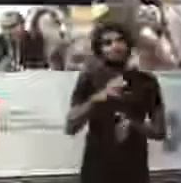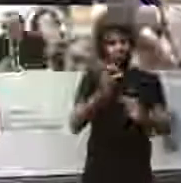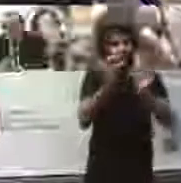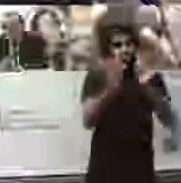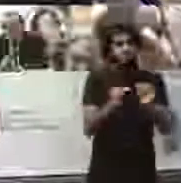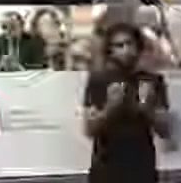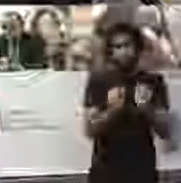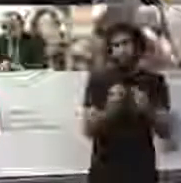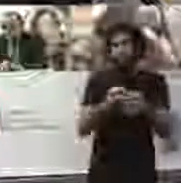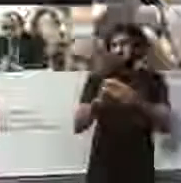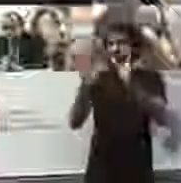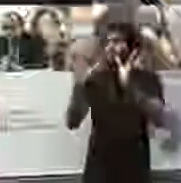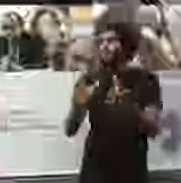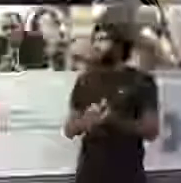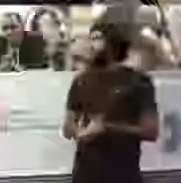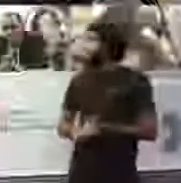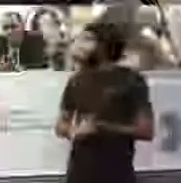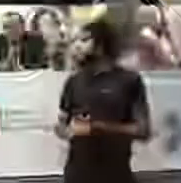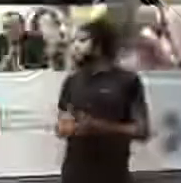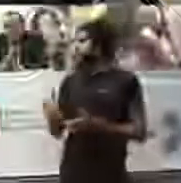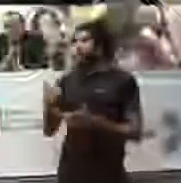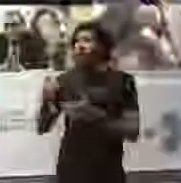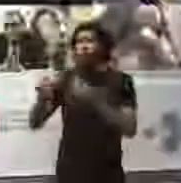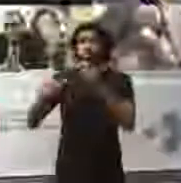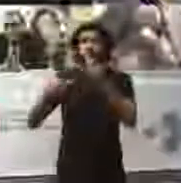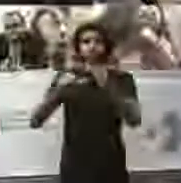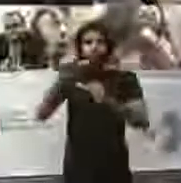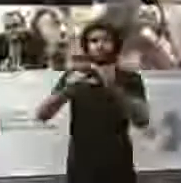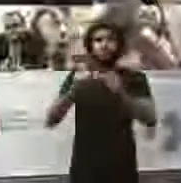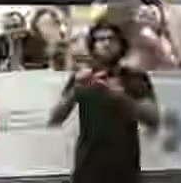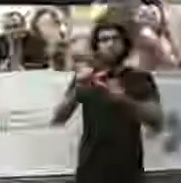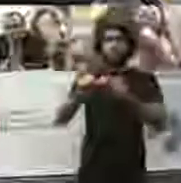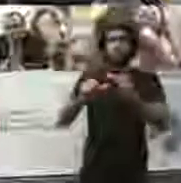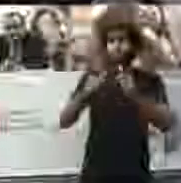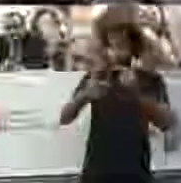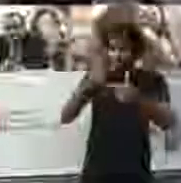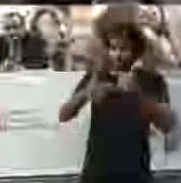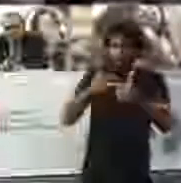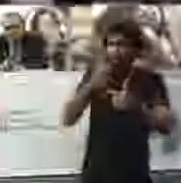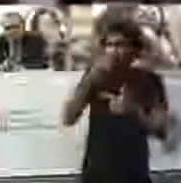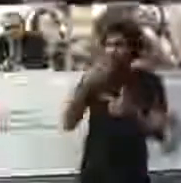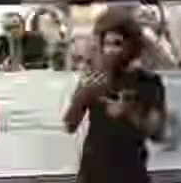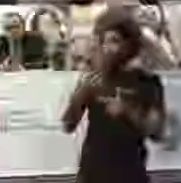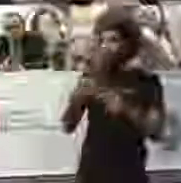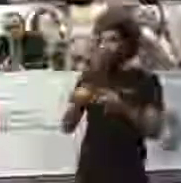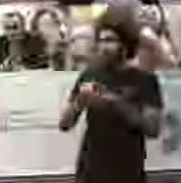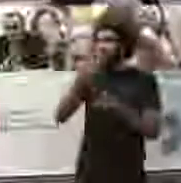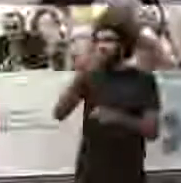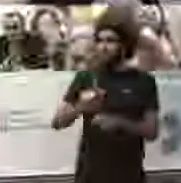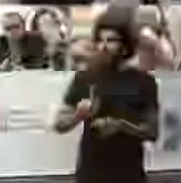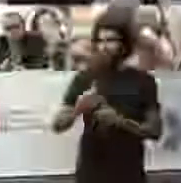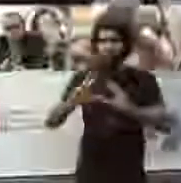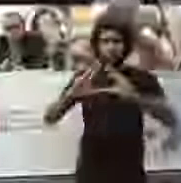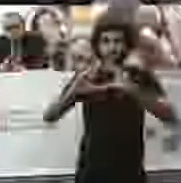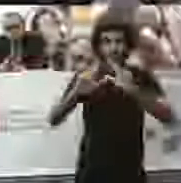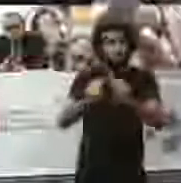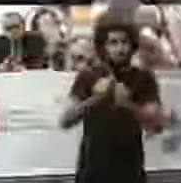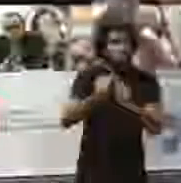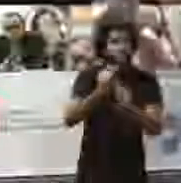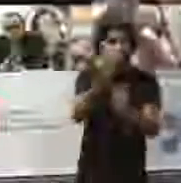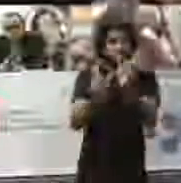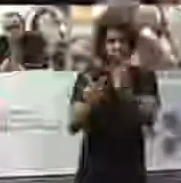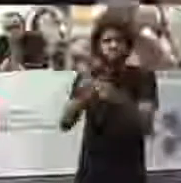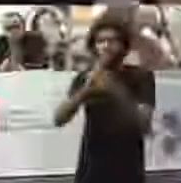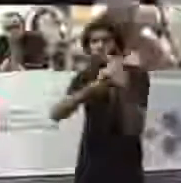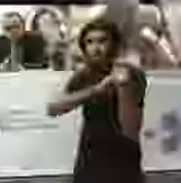algo que nos orgulha muito de ter feito uma construção dos secretários durante esses quatro gestão e também de várias autoridades que que se debruçaram sobre o